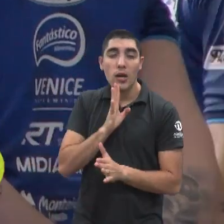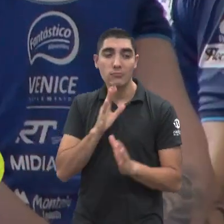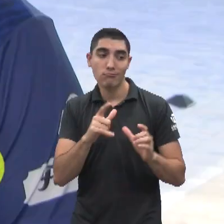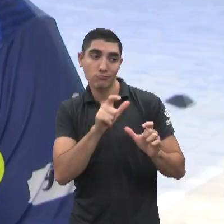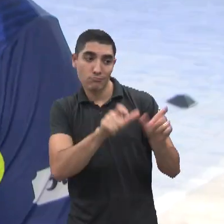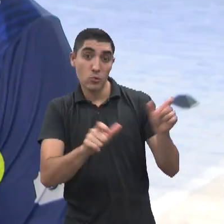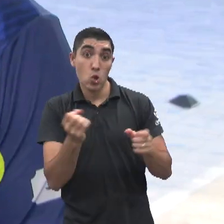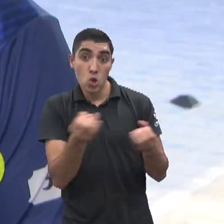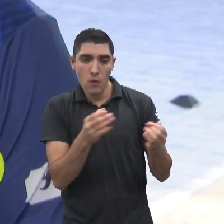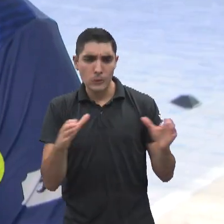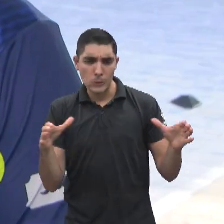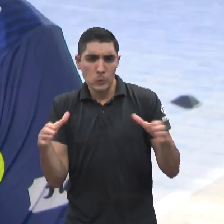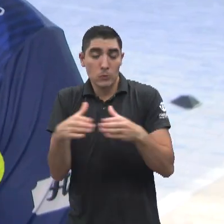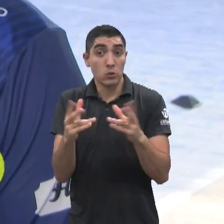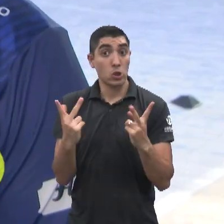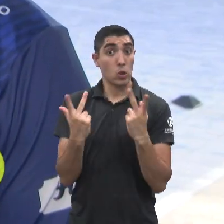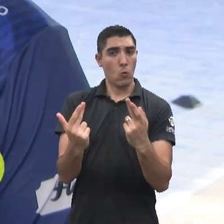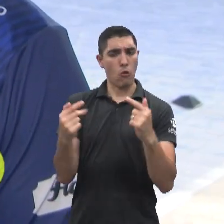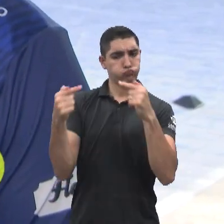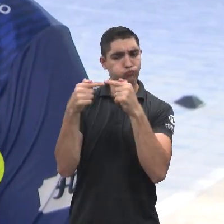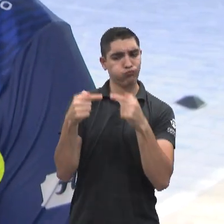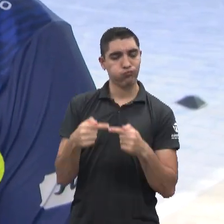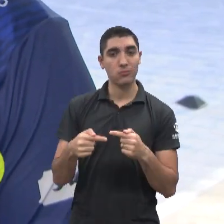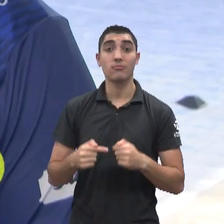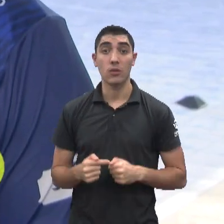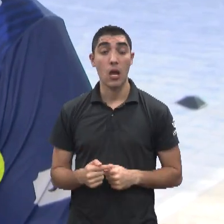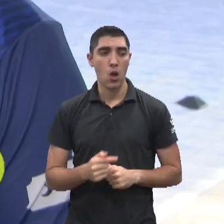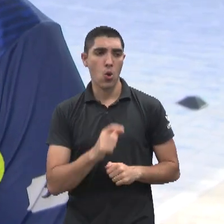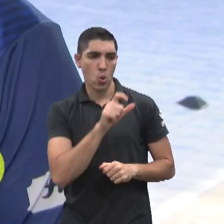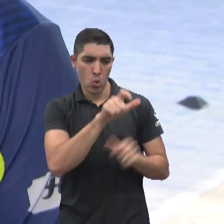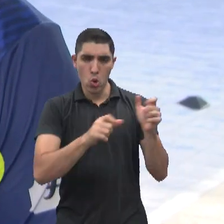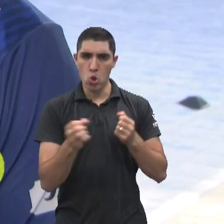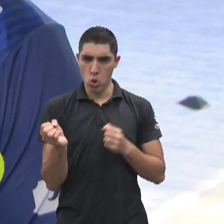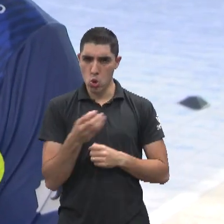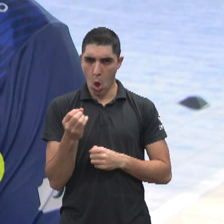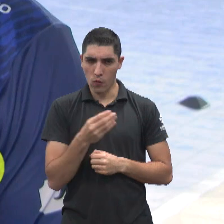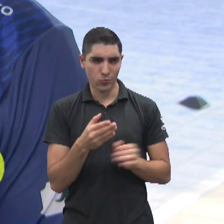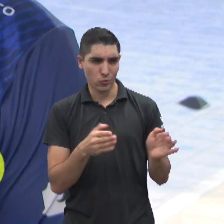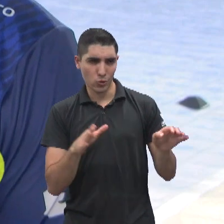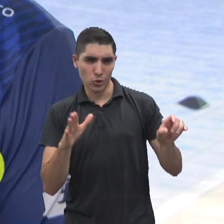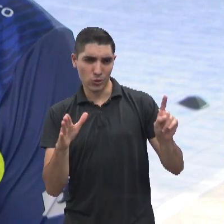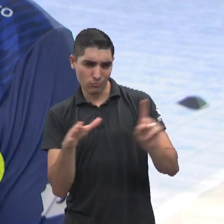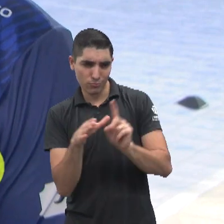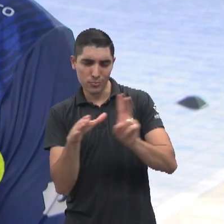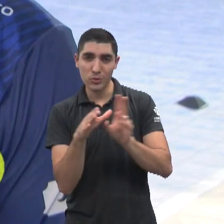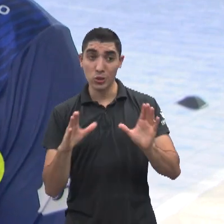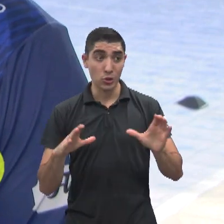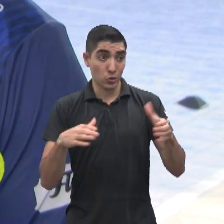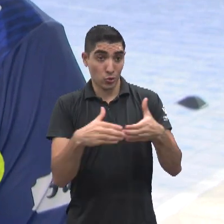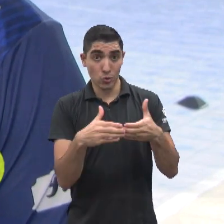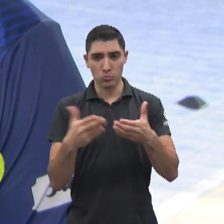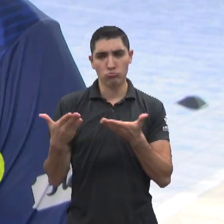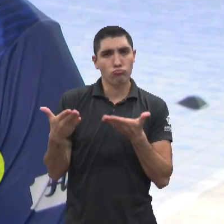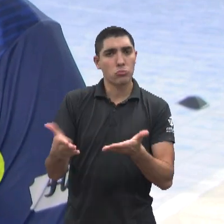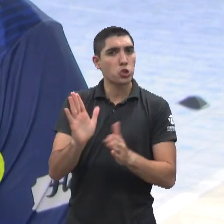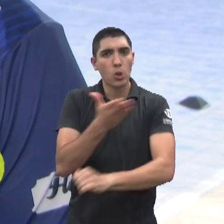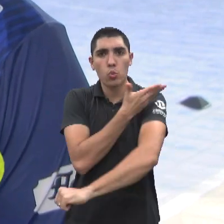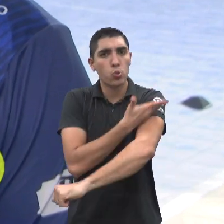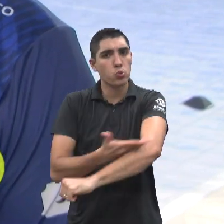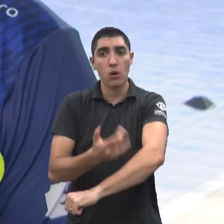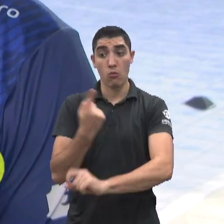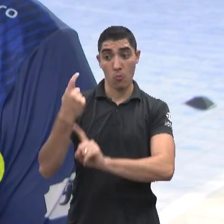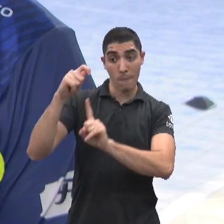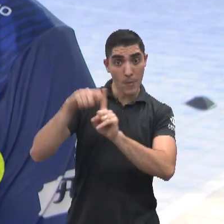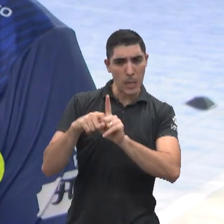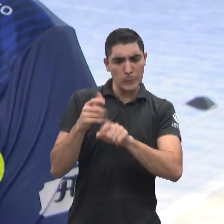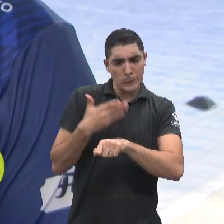técnica. Os atletas que chegaram, eles se adaptaram rápido, graças aos atletas que ficaram. Então, esse primeiro mês aí de pré-temporada foi muito bom, a